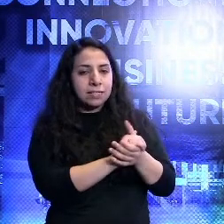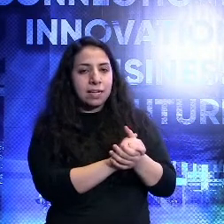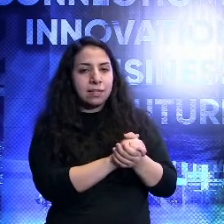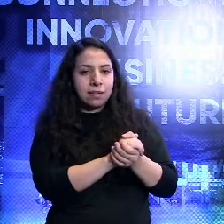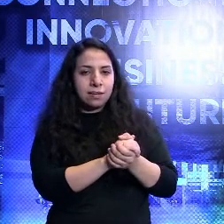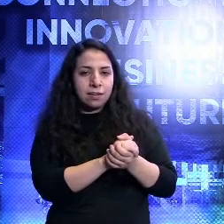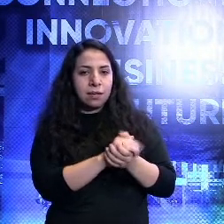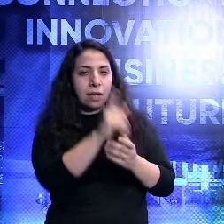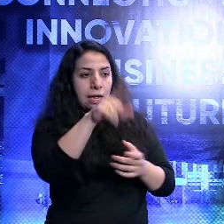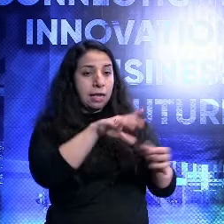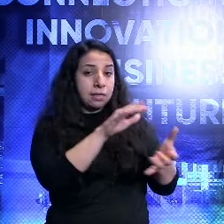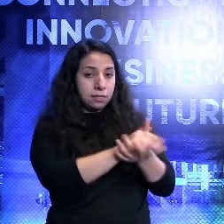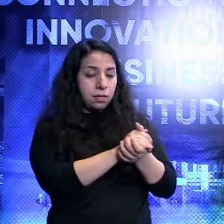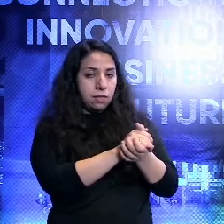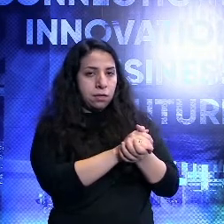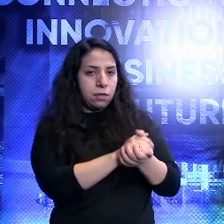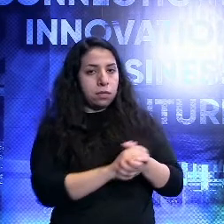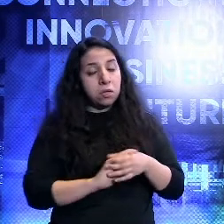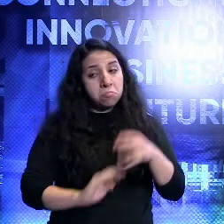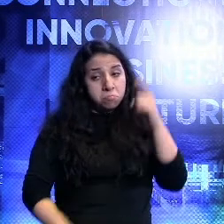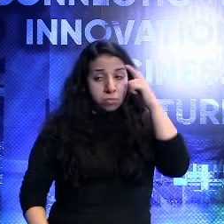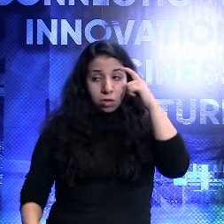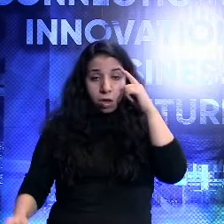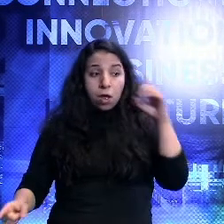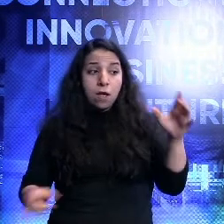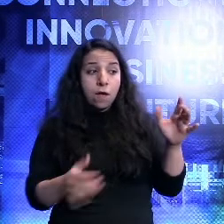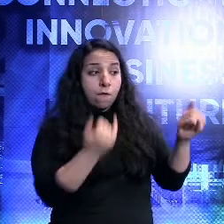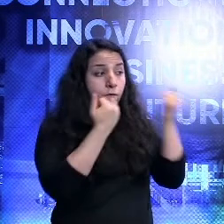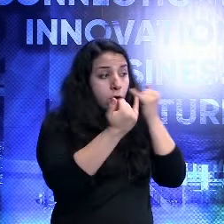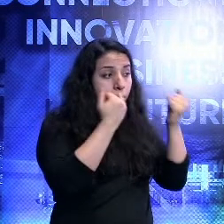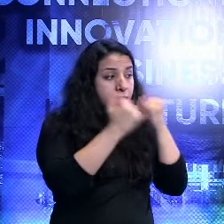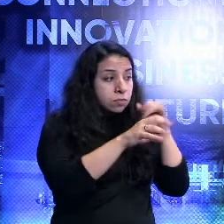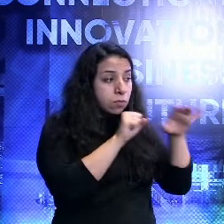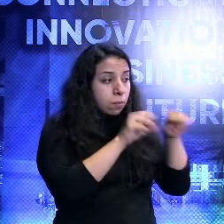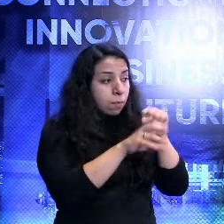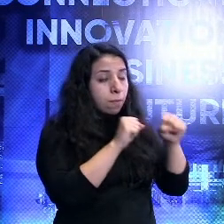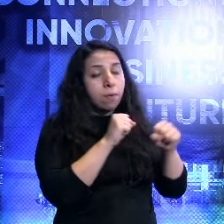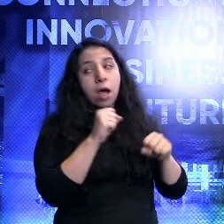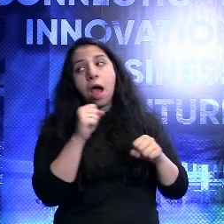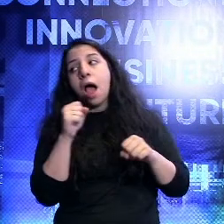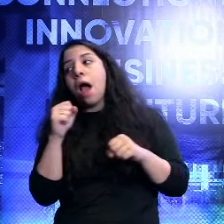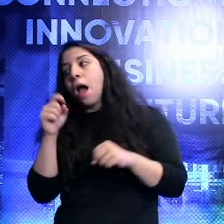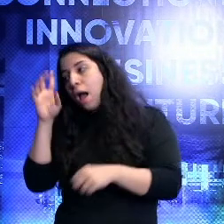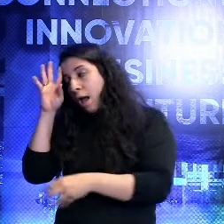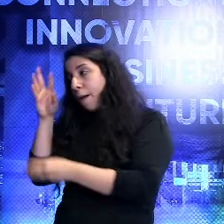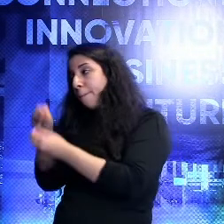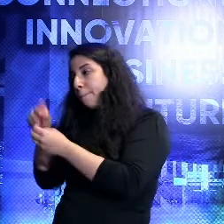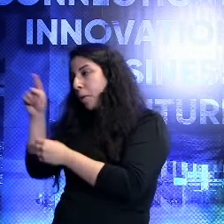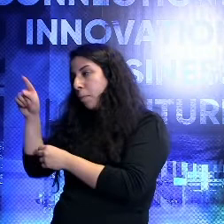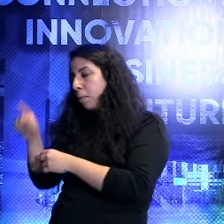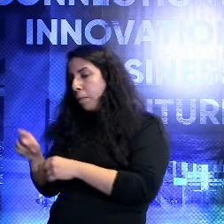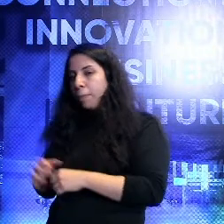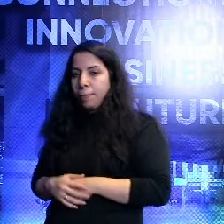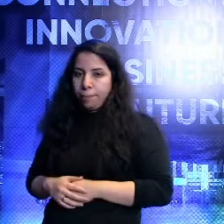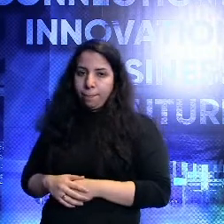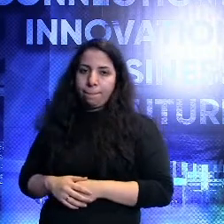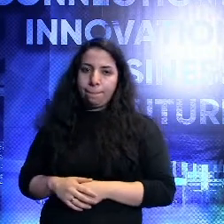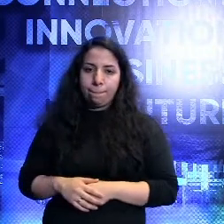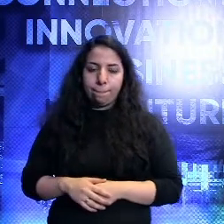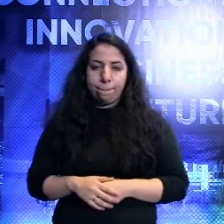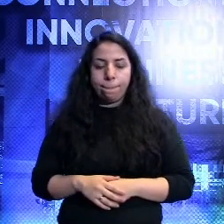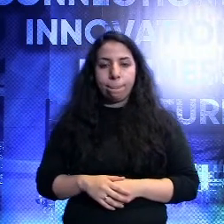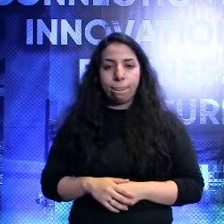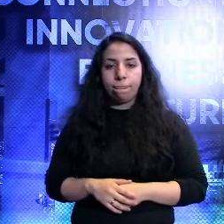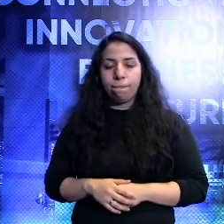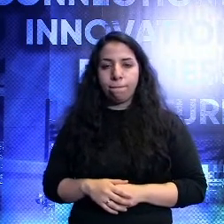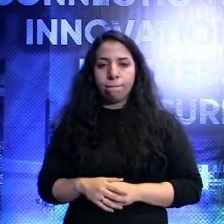vou coletando informações de diversas fontes. E esse é um trabalho mais soft. Né? E aí alguns colegas